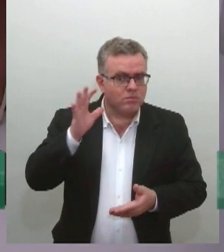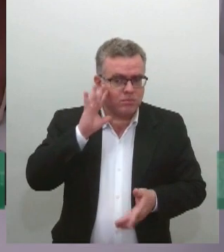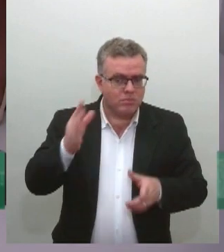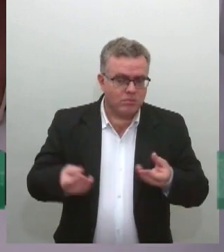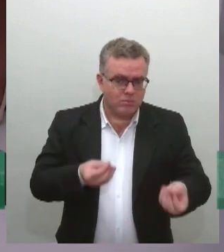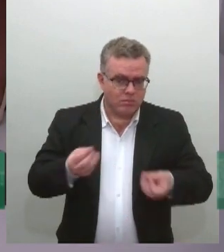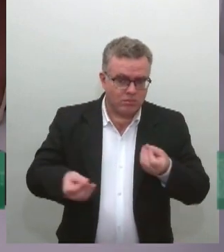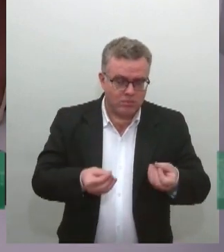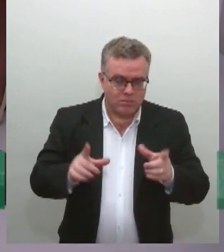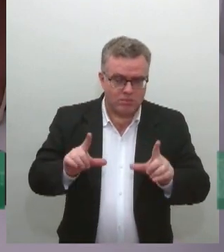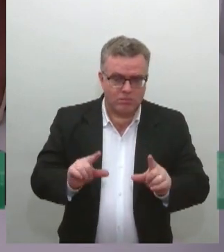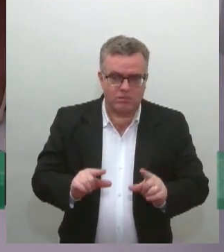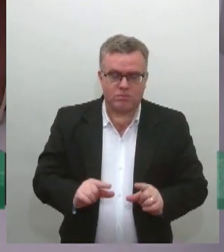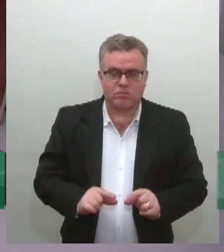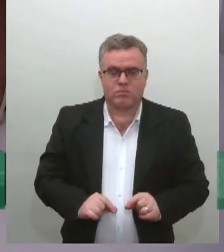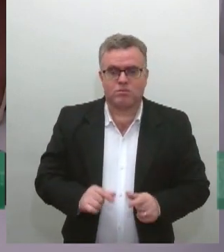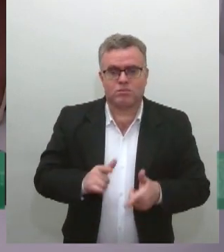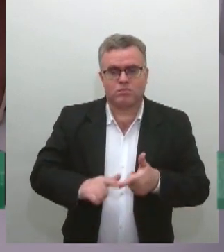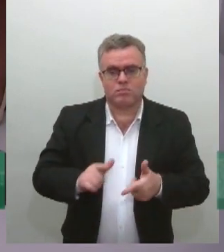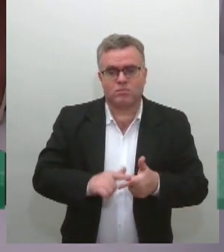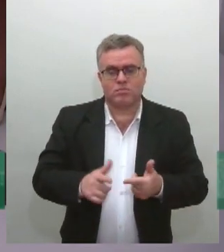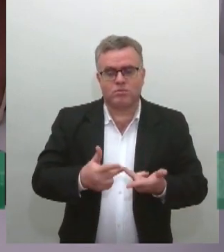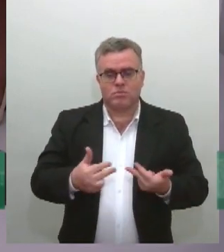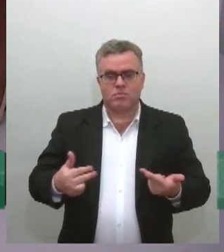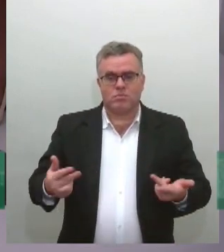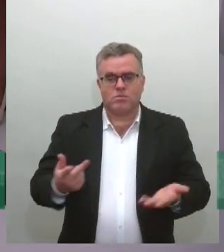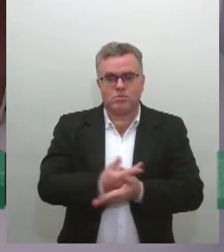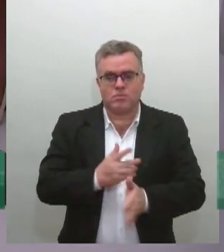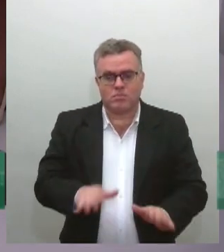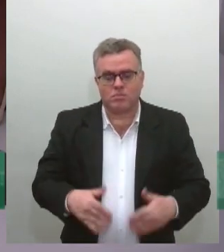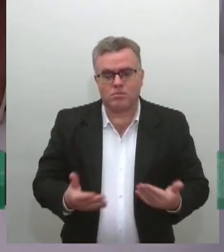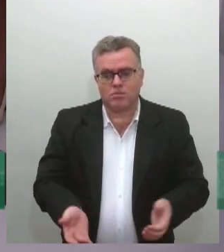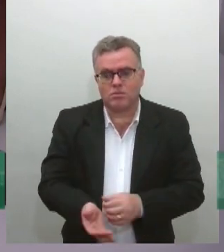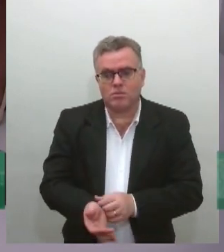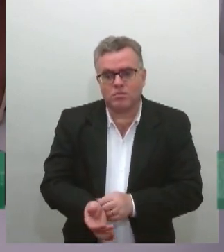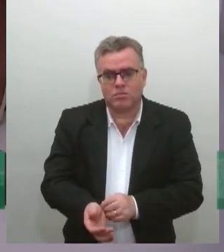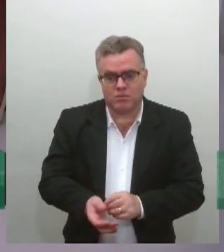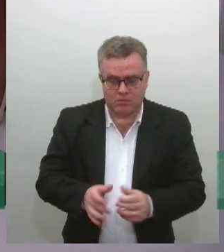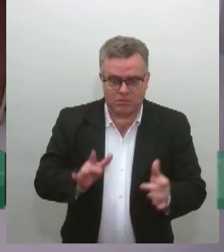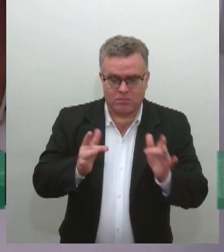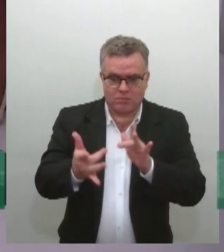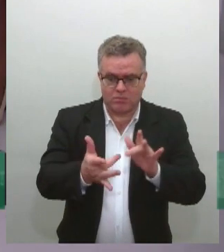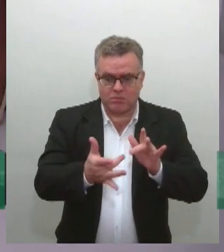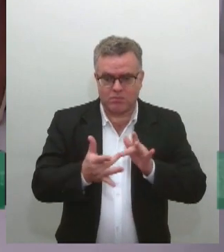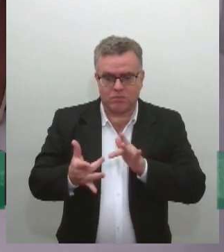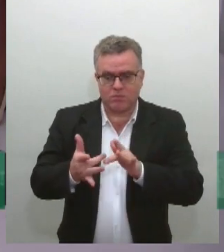minimizar esses problemas aí dessa ponta, nesse contato com os fazedores de cultura?